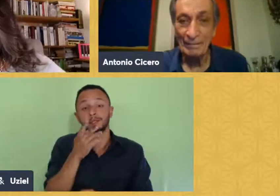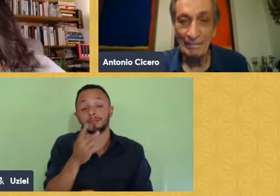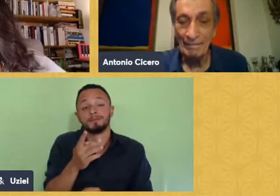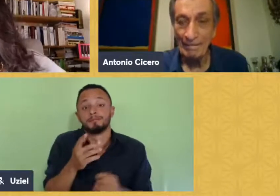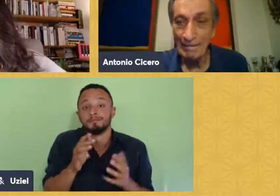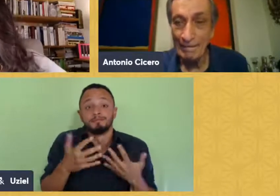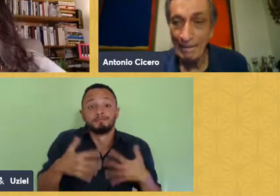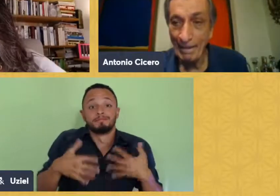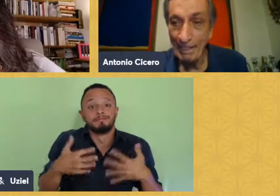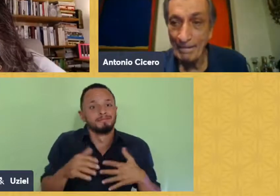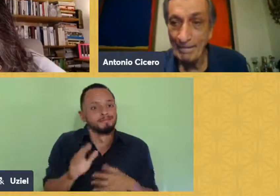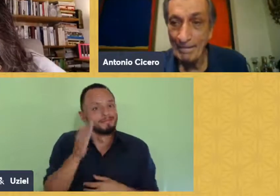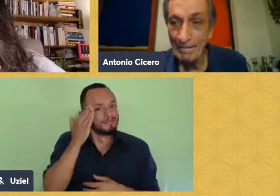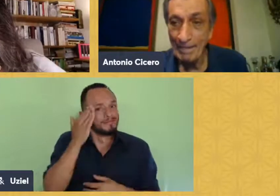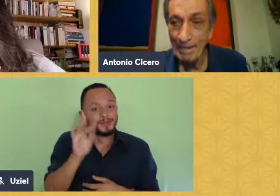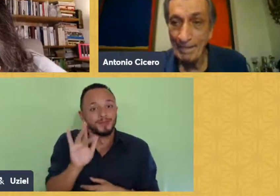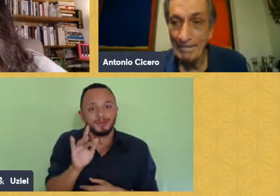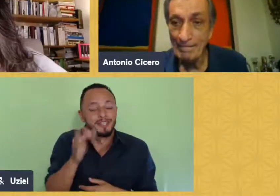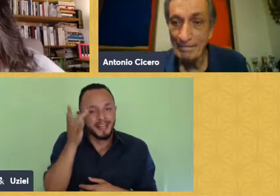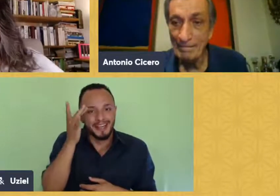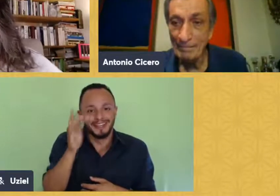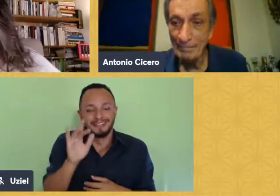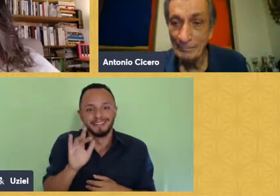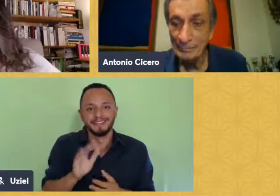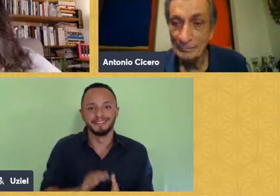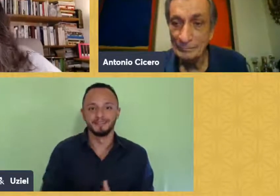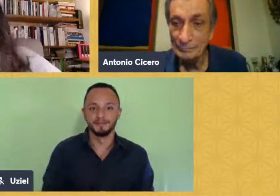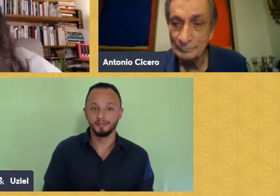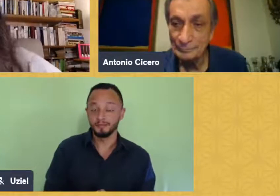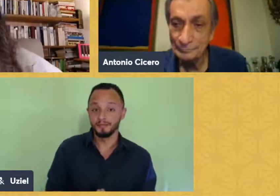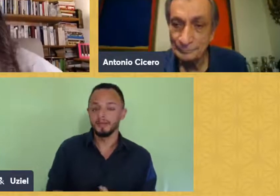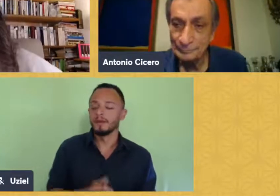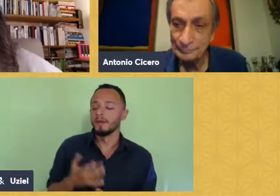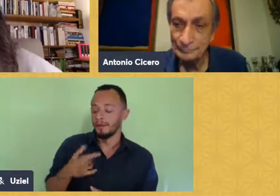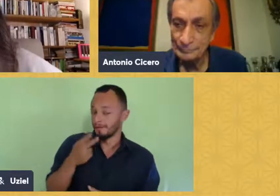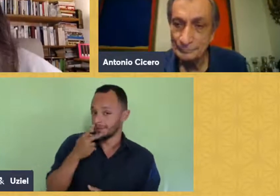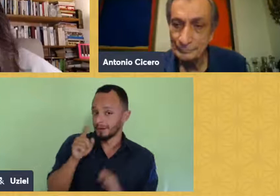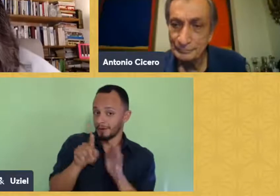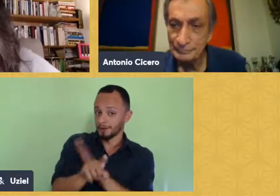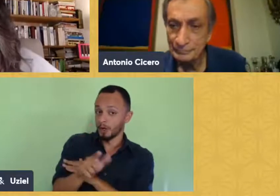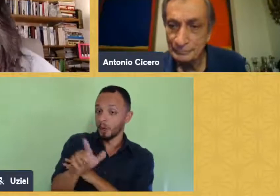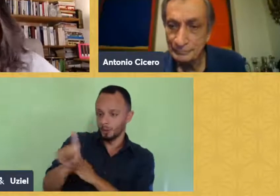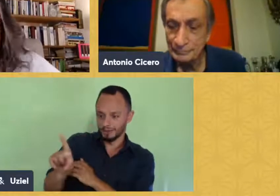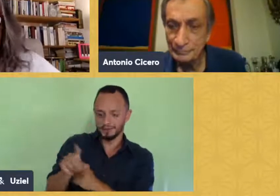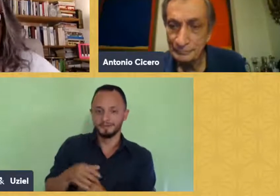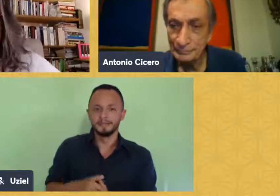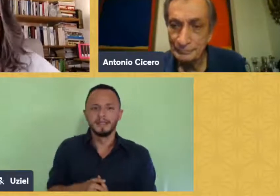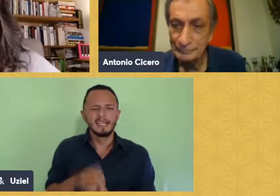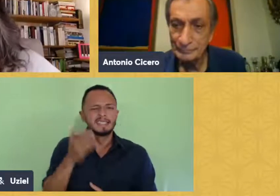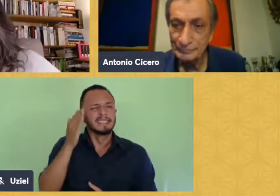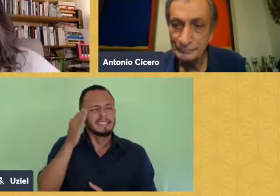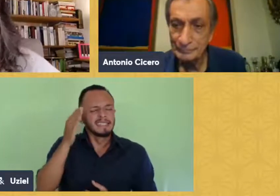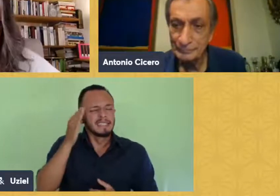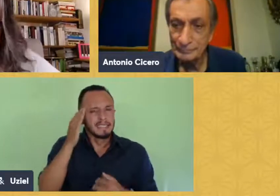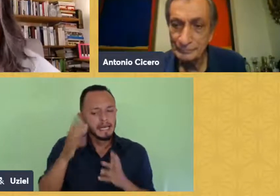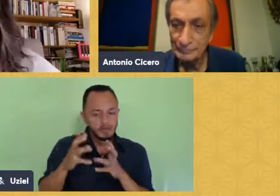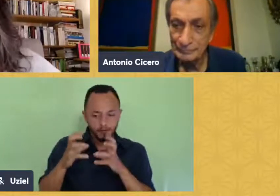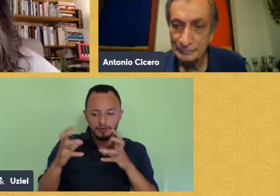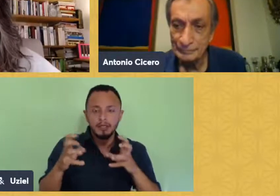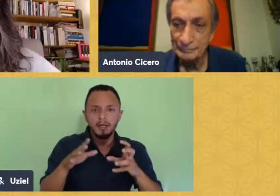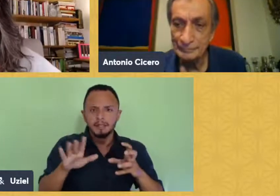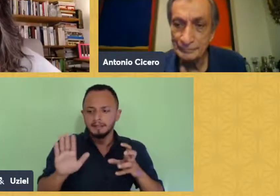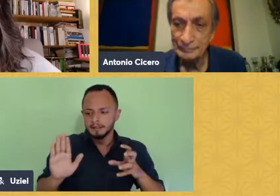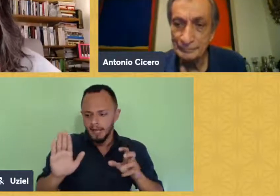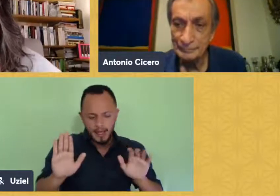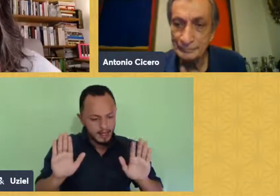Pergunta do Mário Alex Rosa. Sei que é uma polêmica antiga, mas pergunto, você acha que existe diferença de poema e de letra, já que